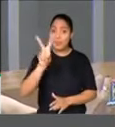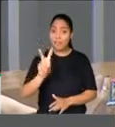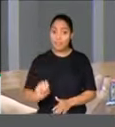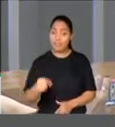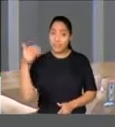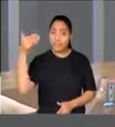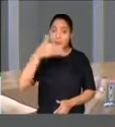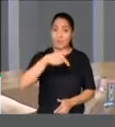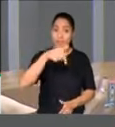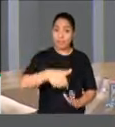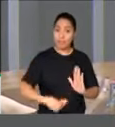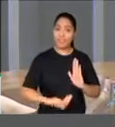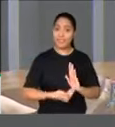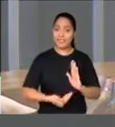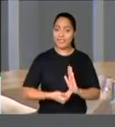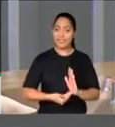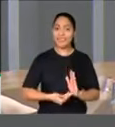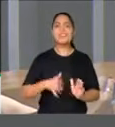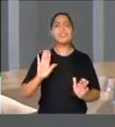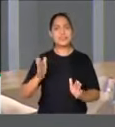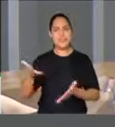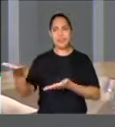no Congresso Nacional. Já estive convidada